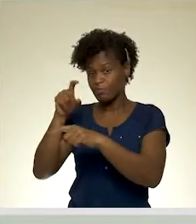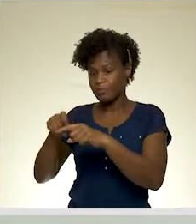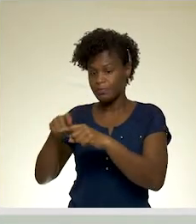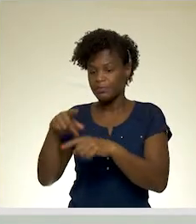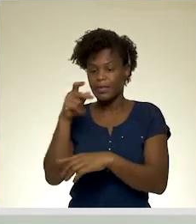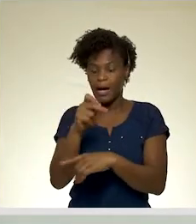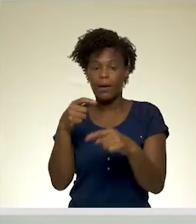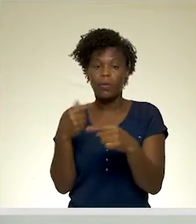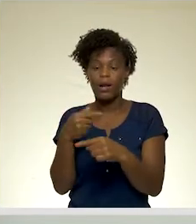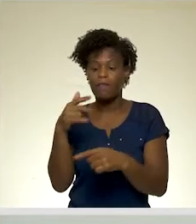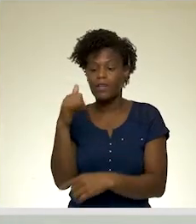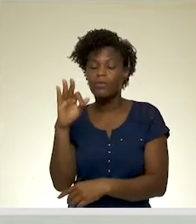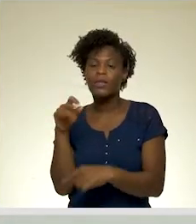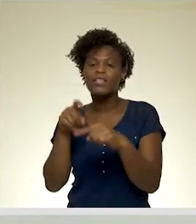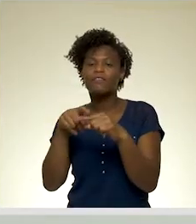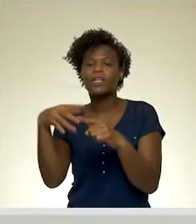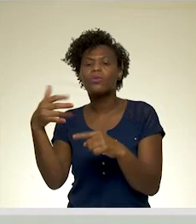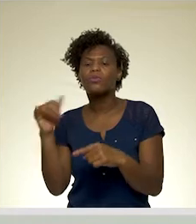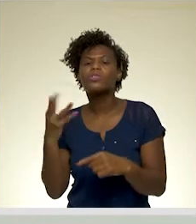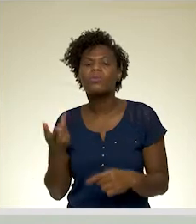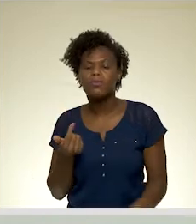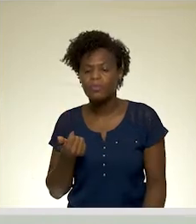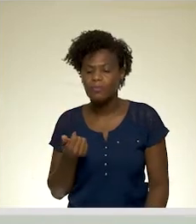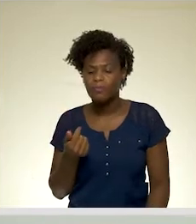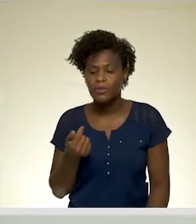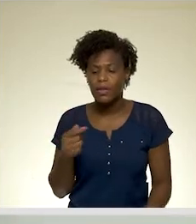é igual 24 a dividir por 12